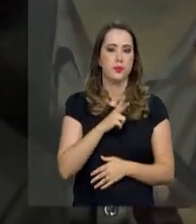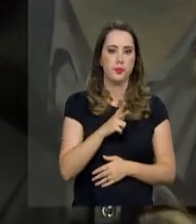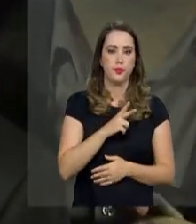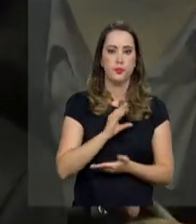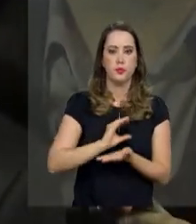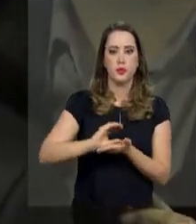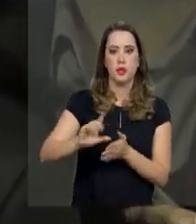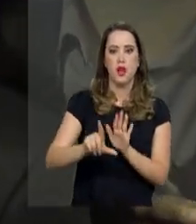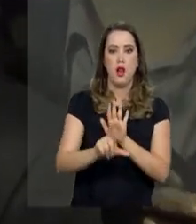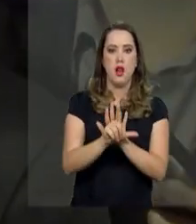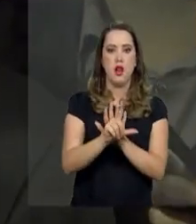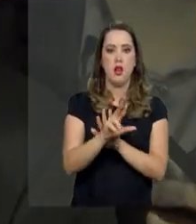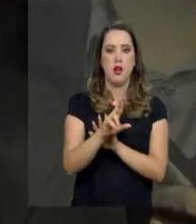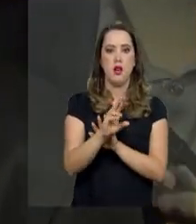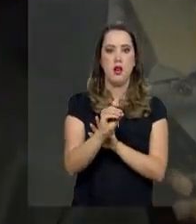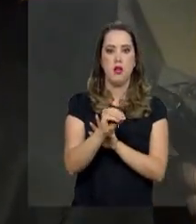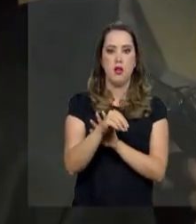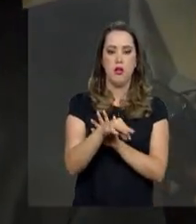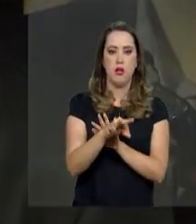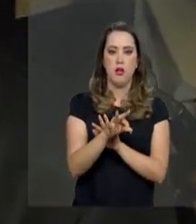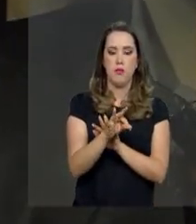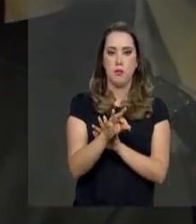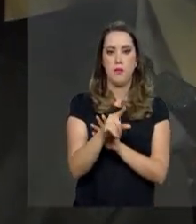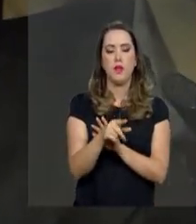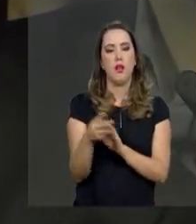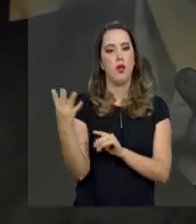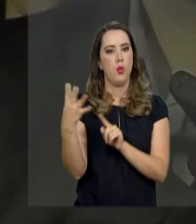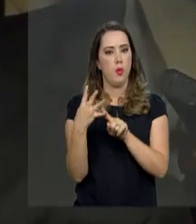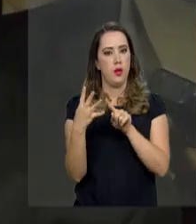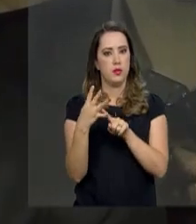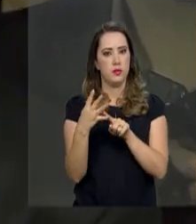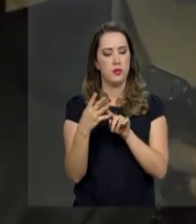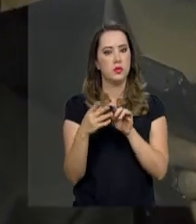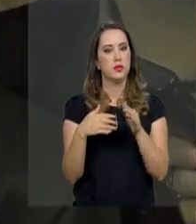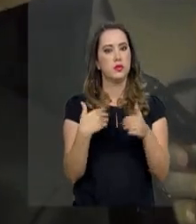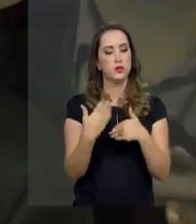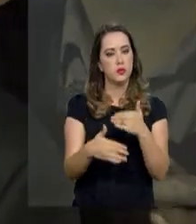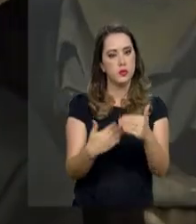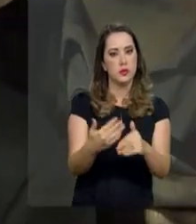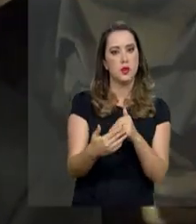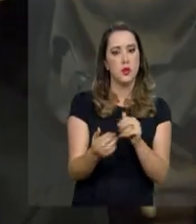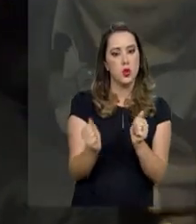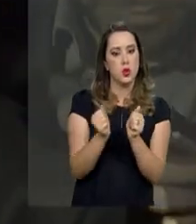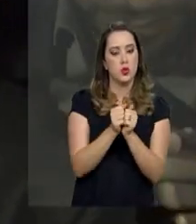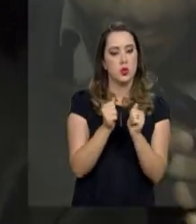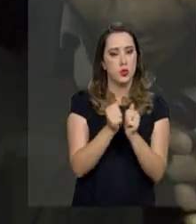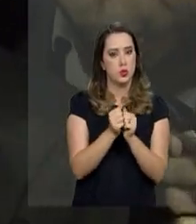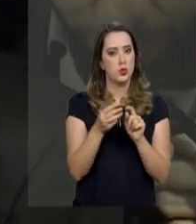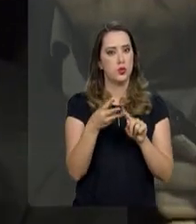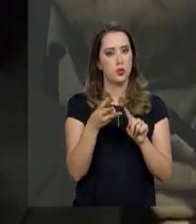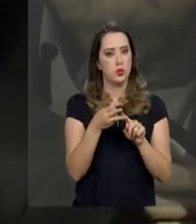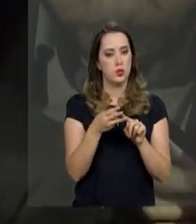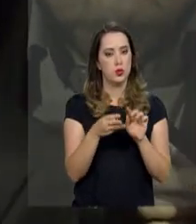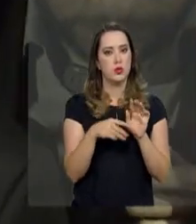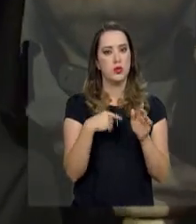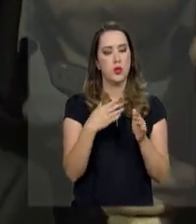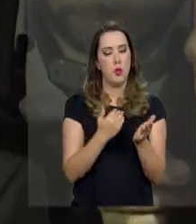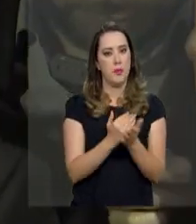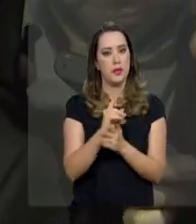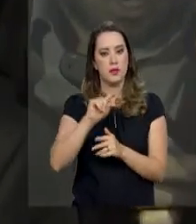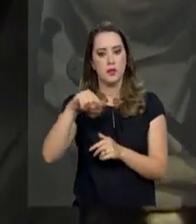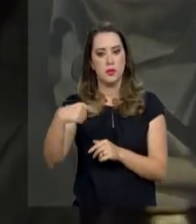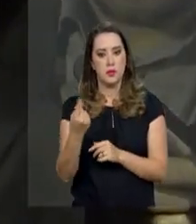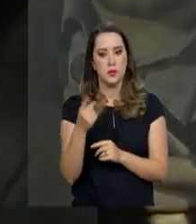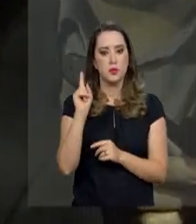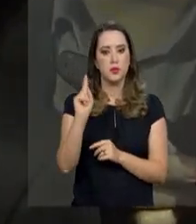via Lei Rouanet. Finalmente, teremos uma quarta etapa, que deve acontecer em paralelo a esta terceira, talvez começando um pouco depois, que